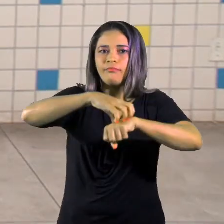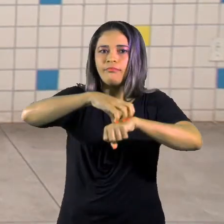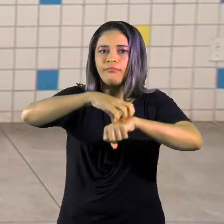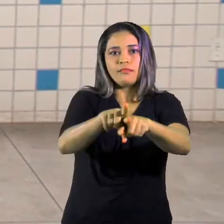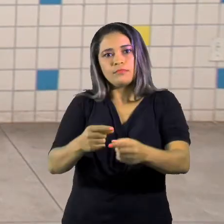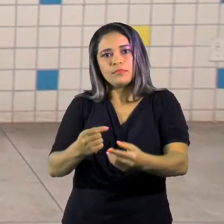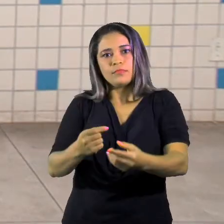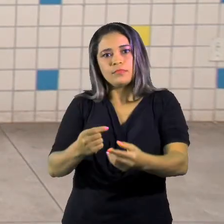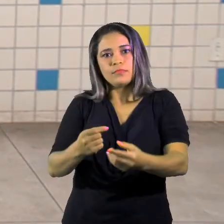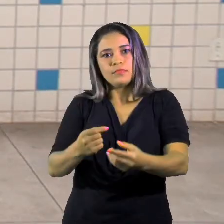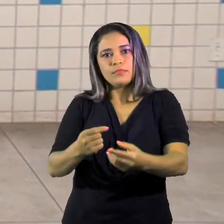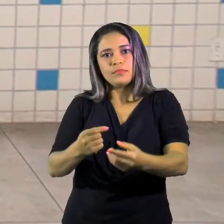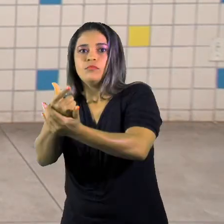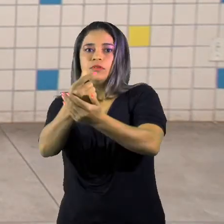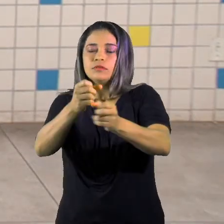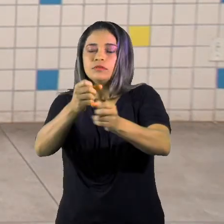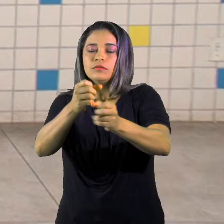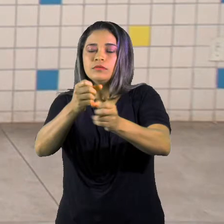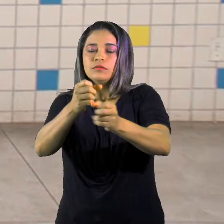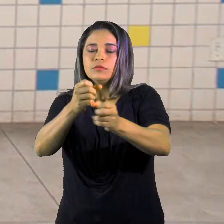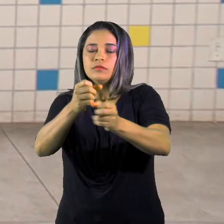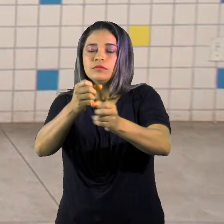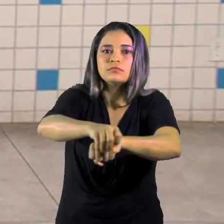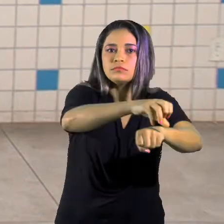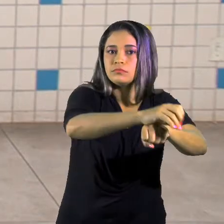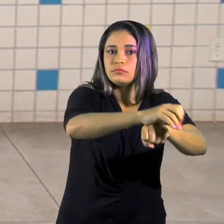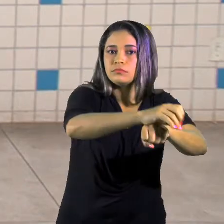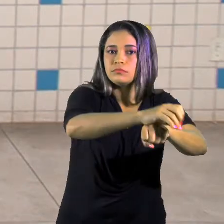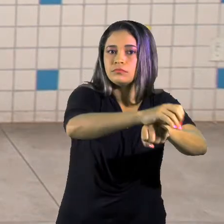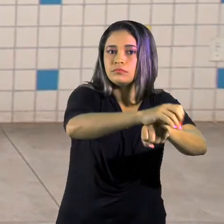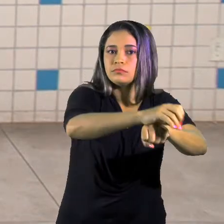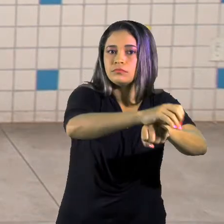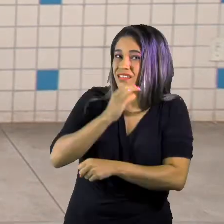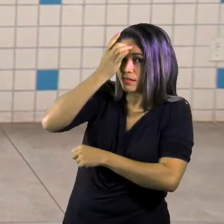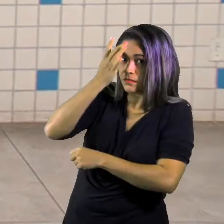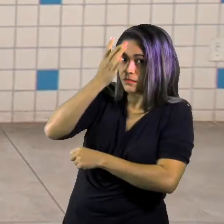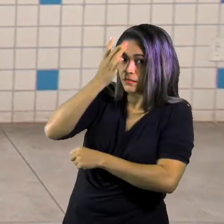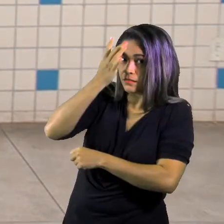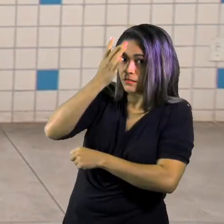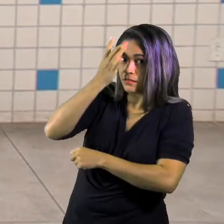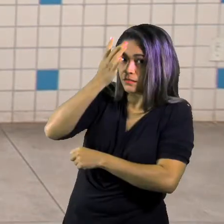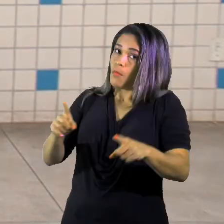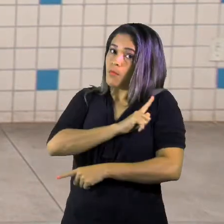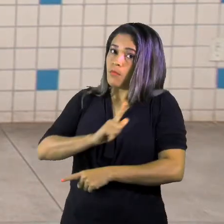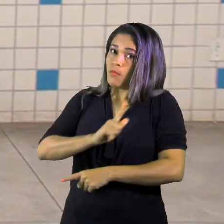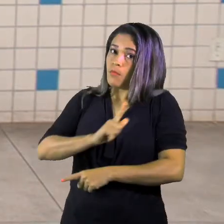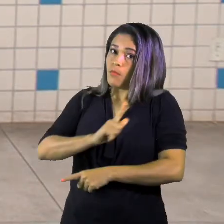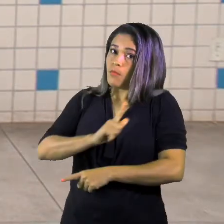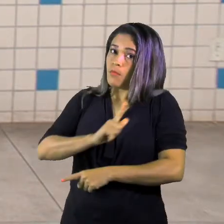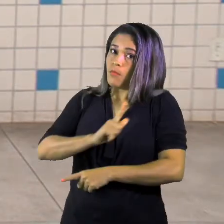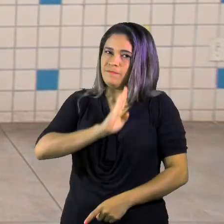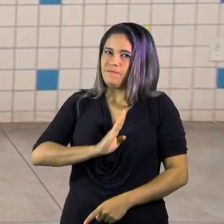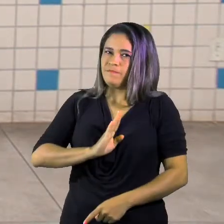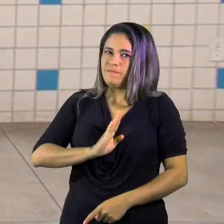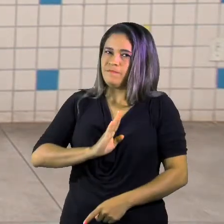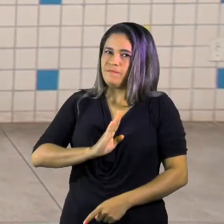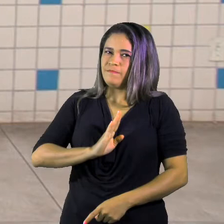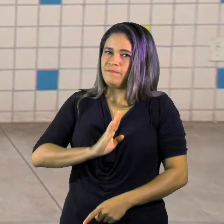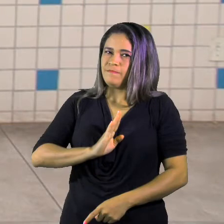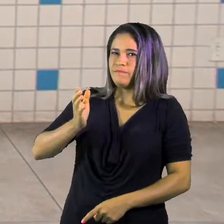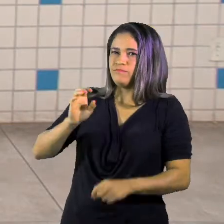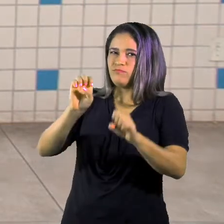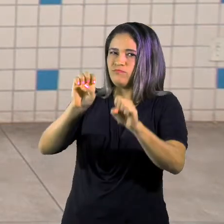uma maneira mais rápida e fácil. Porém, o governo brasileiro, ele resolveu privilegiar o